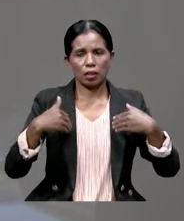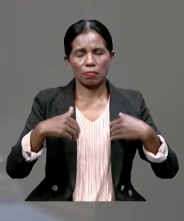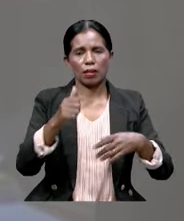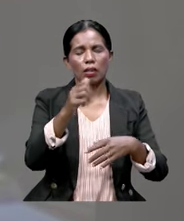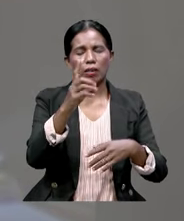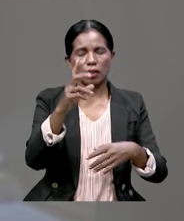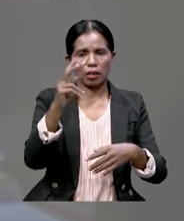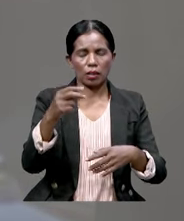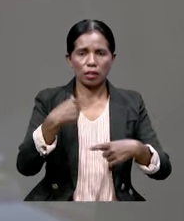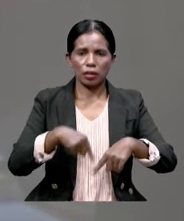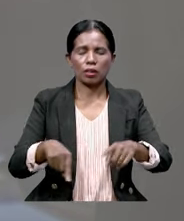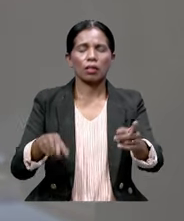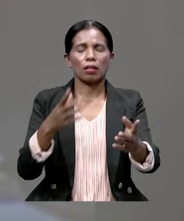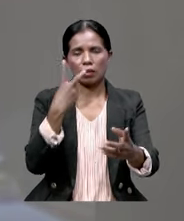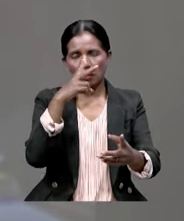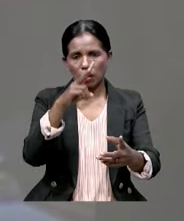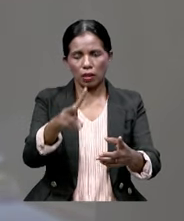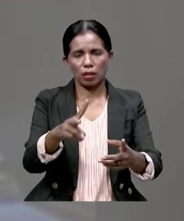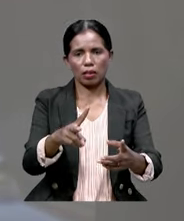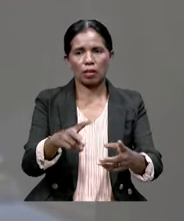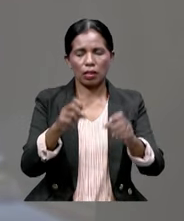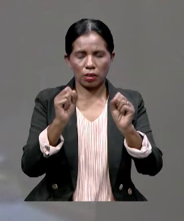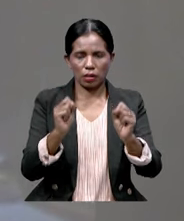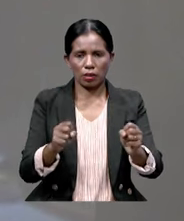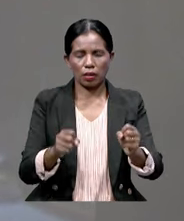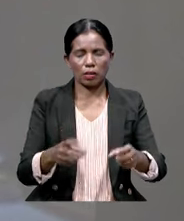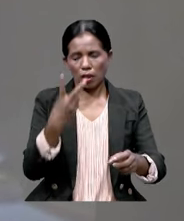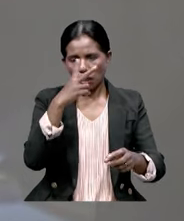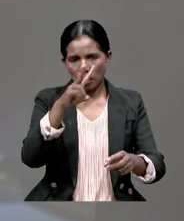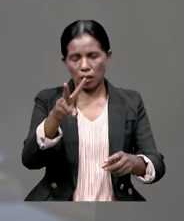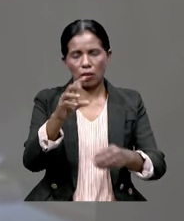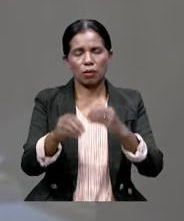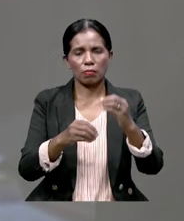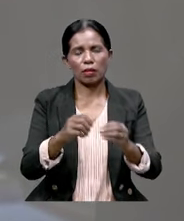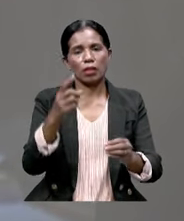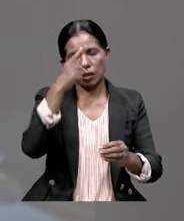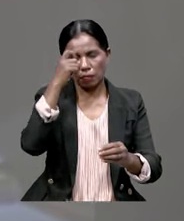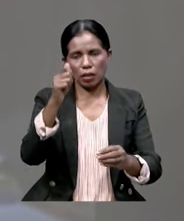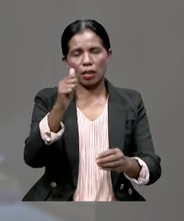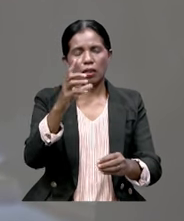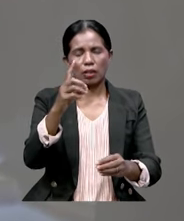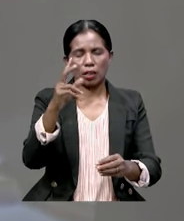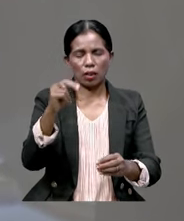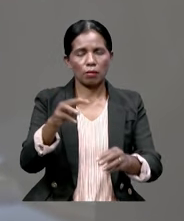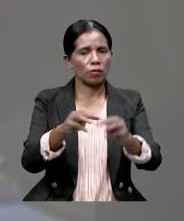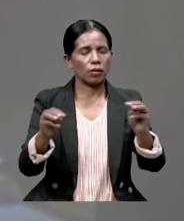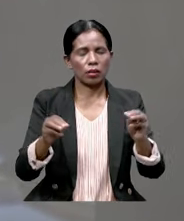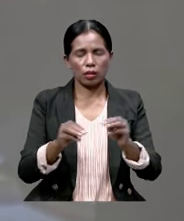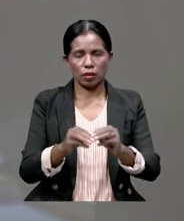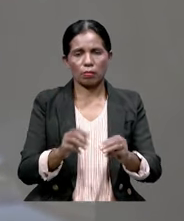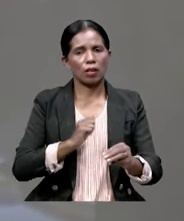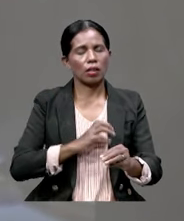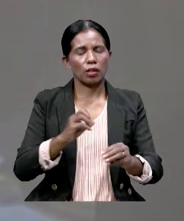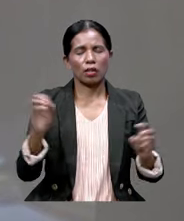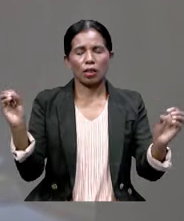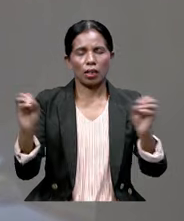para Siratumba, treino hodi supervisiona tamba ADN município Ainarun de Hanlai, a carta oficial ba